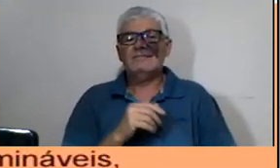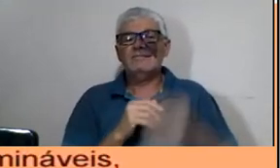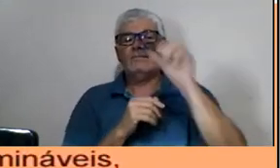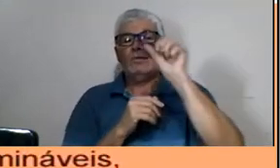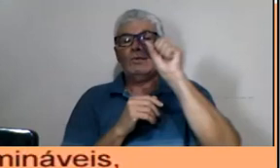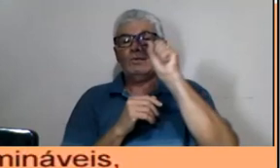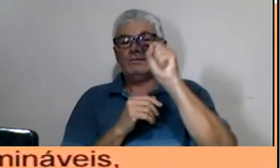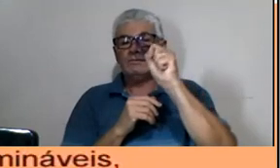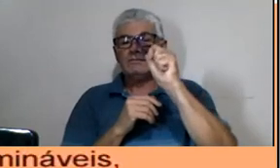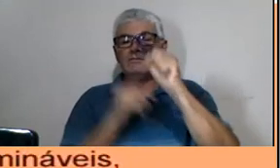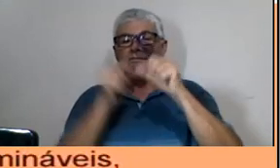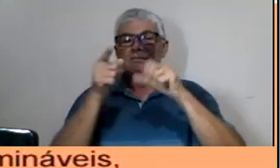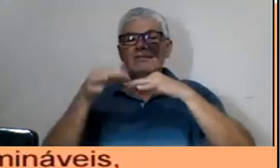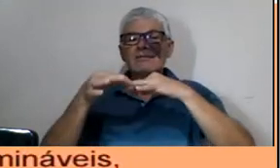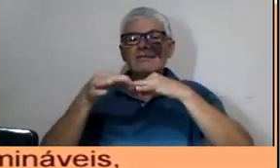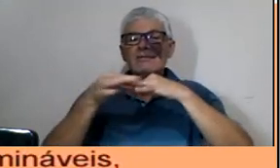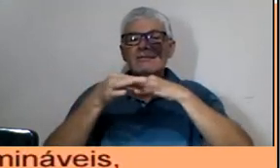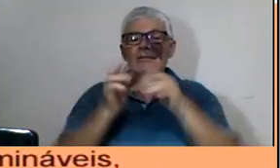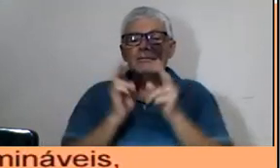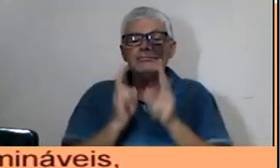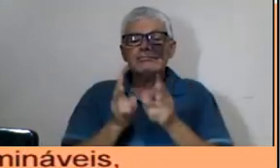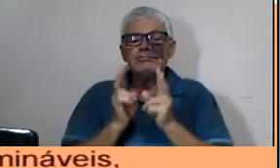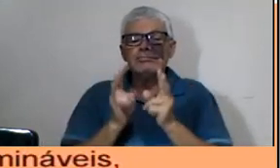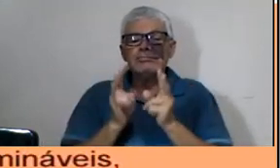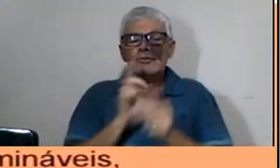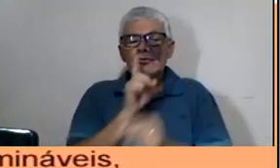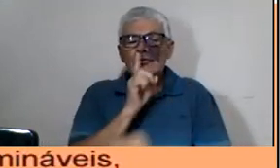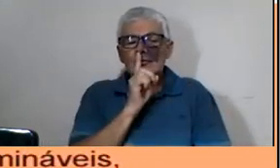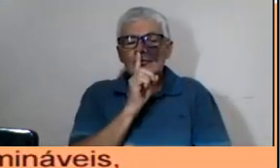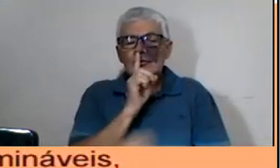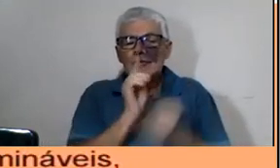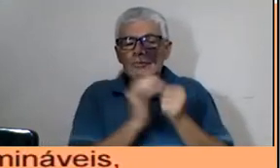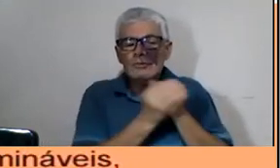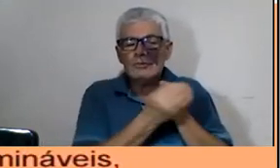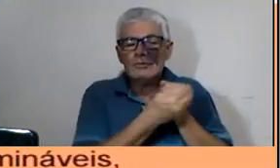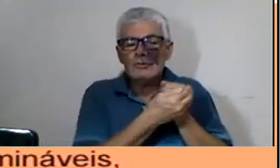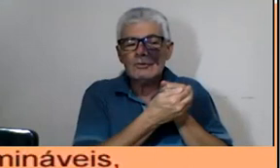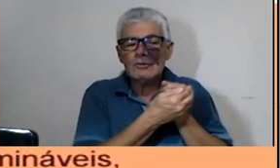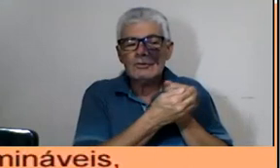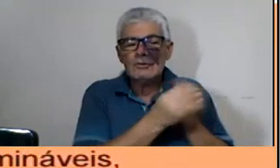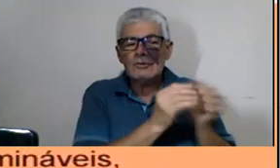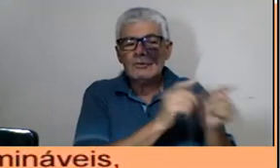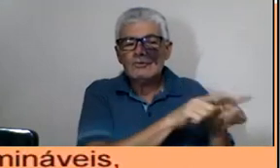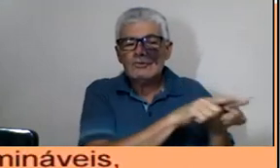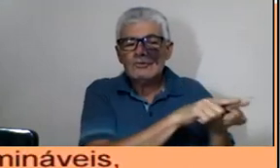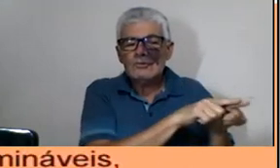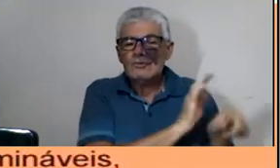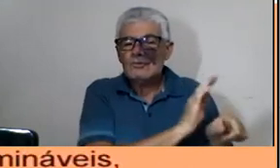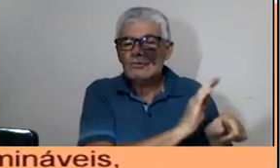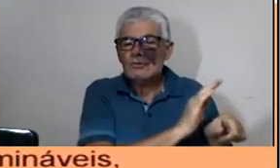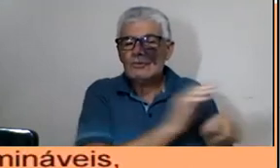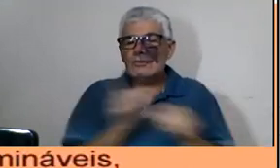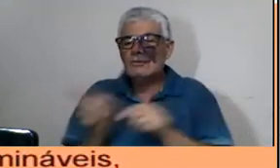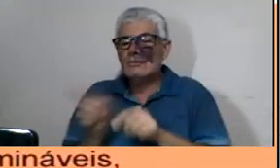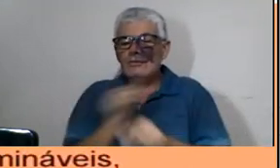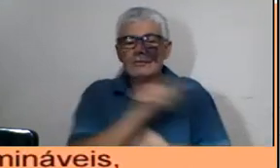na nossa situação quando tem muita coisa boa acontecendo ao nosso redor, quando a nossa vida está muito boa, está bem estável,